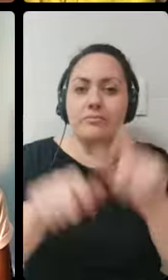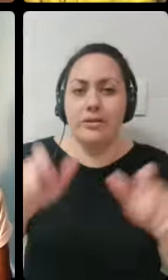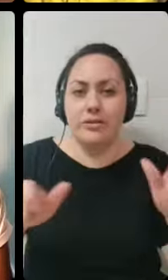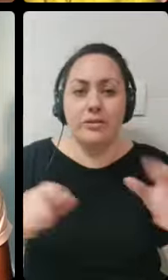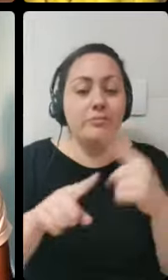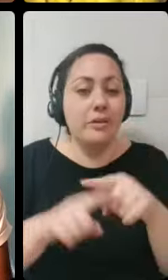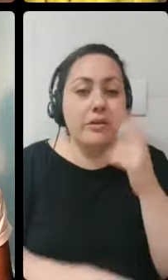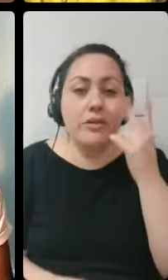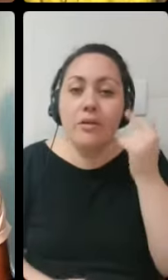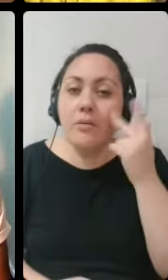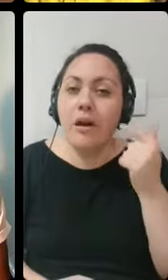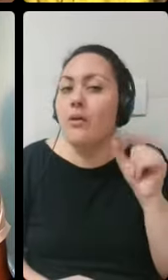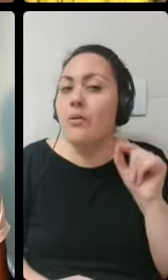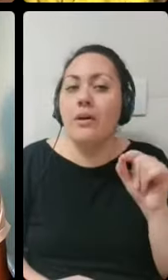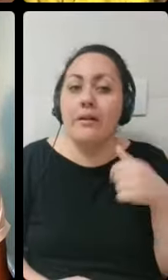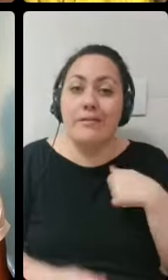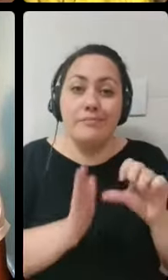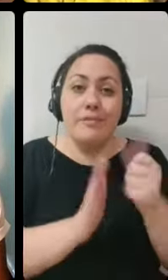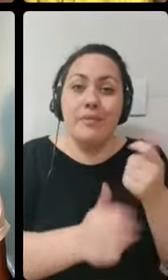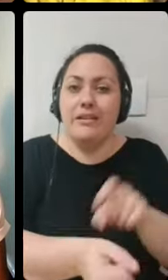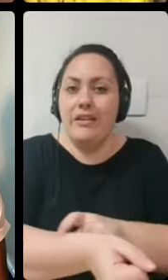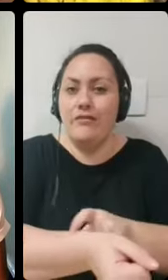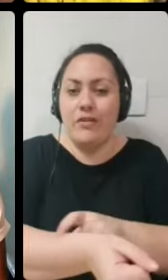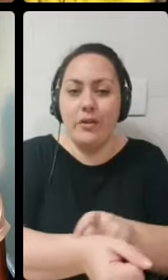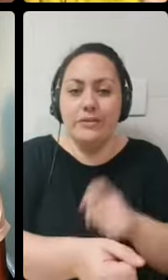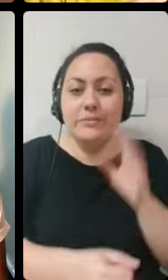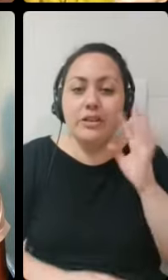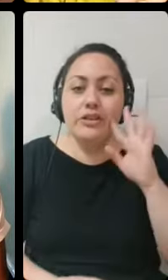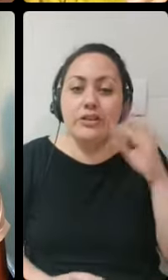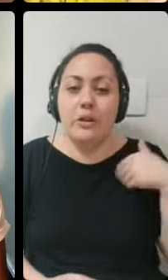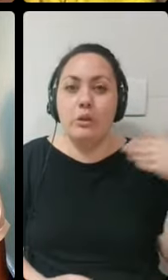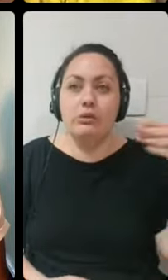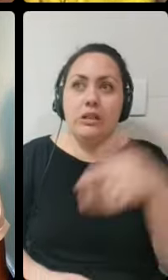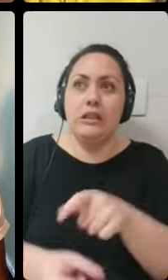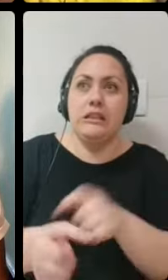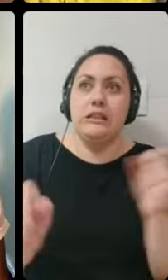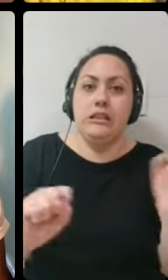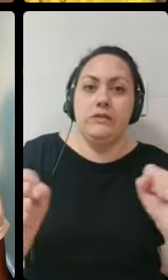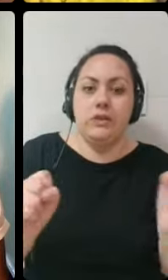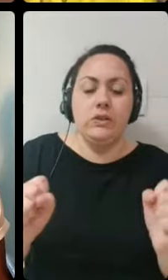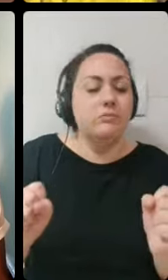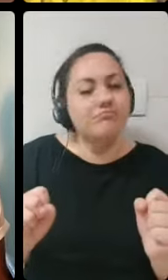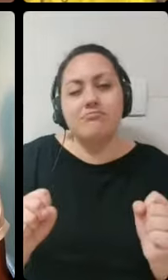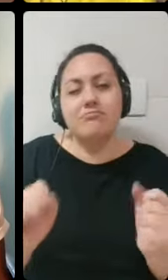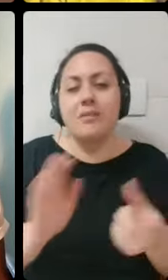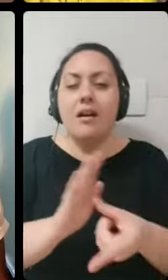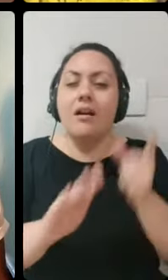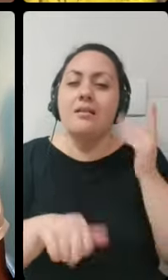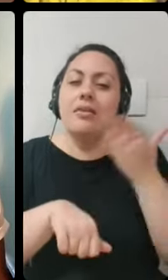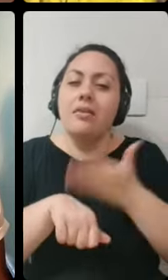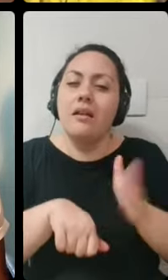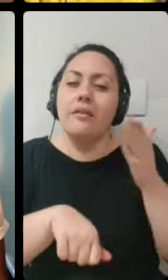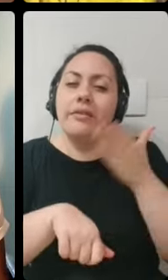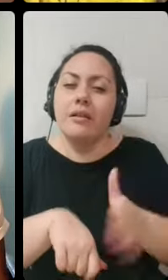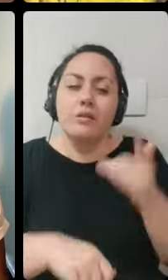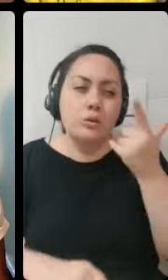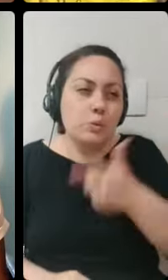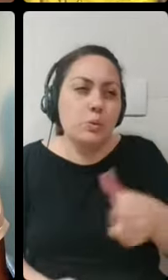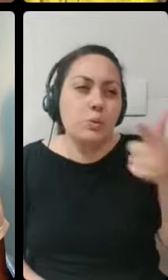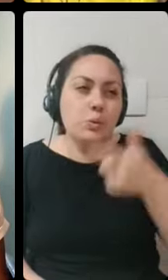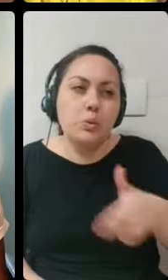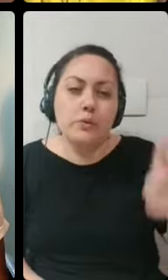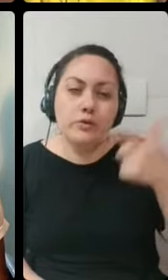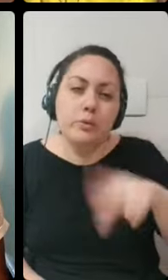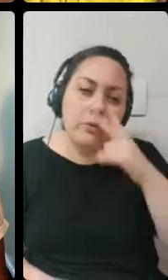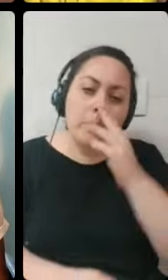local, passar, tipo, uma certa insegurança. Então, acho que aqui o treino foi muito bom, porque a gente fez repetidas vezes a mesma oficina,